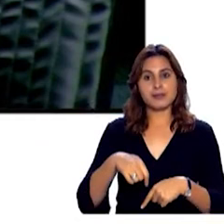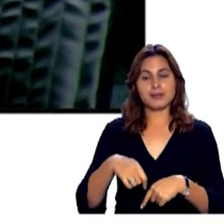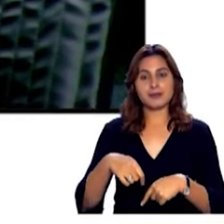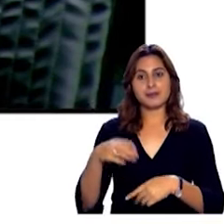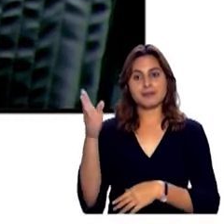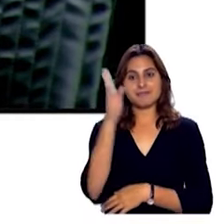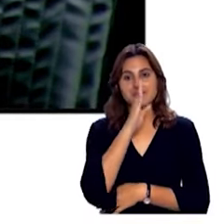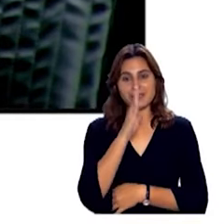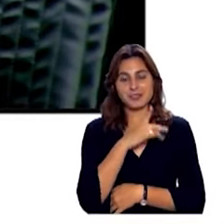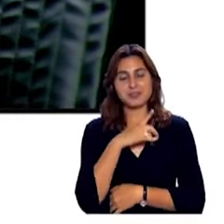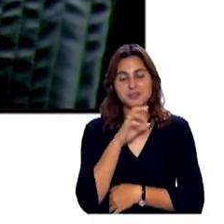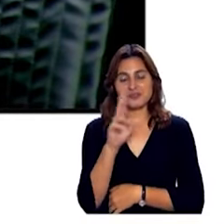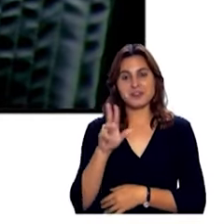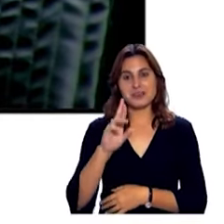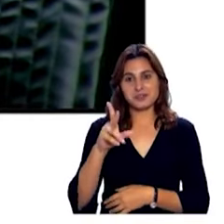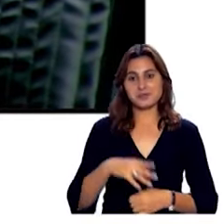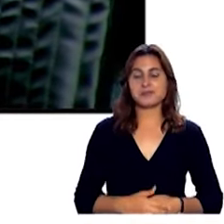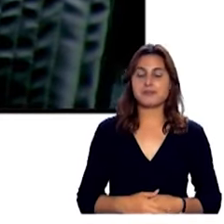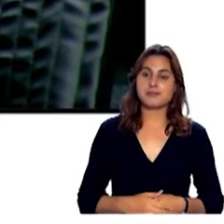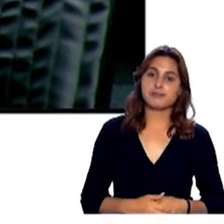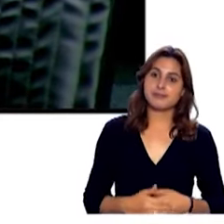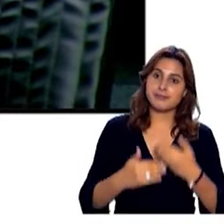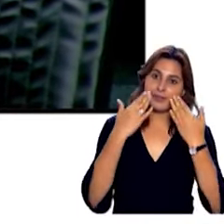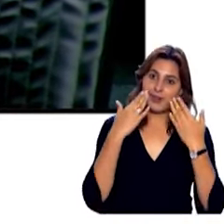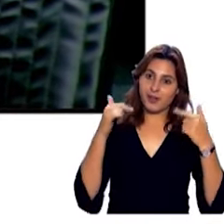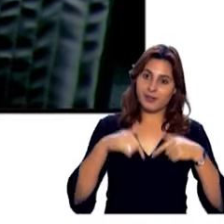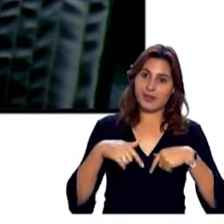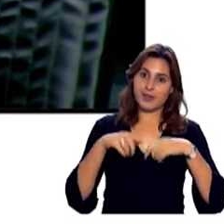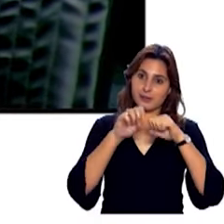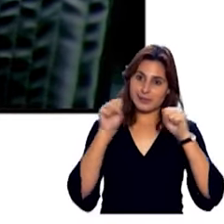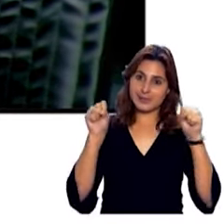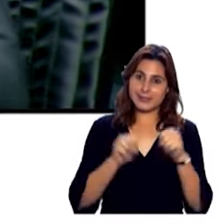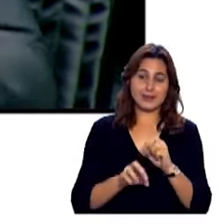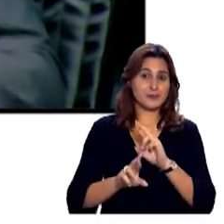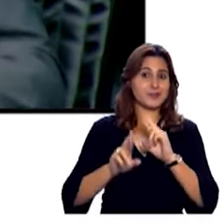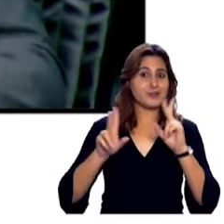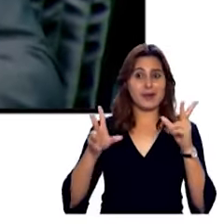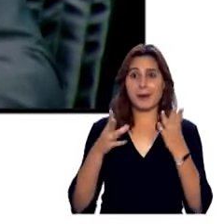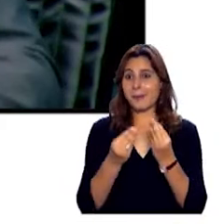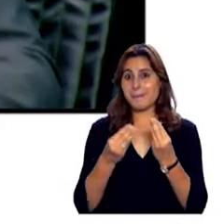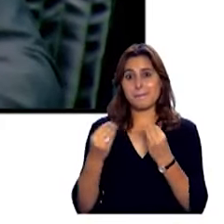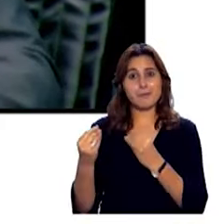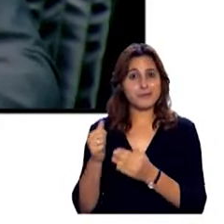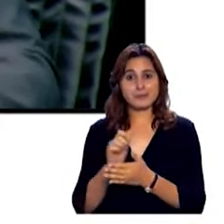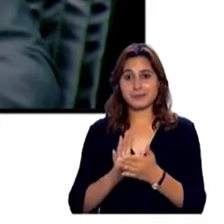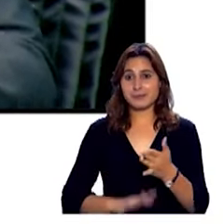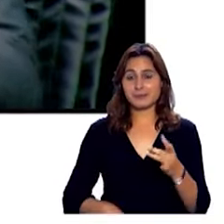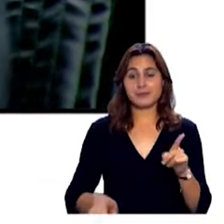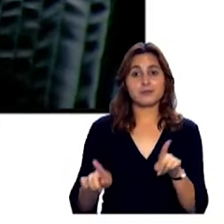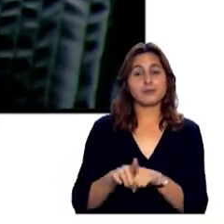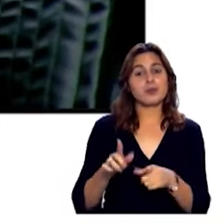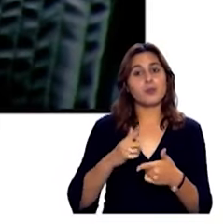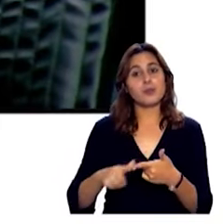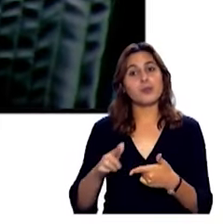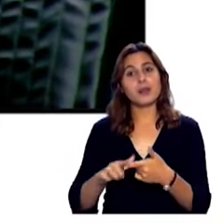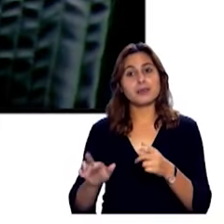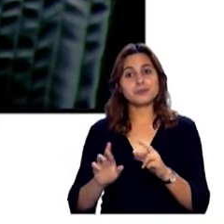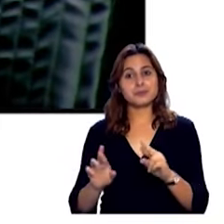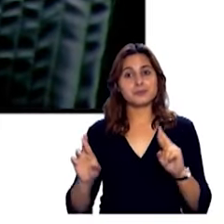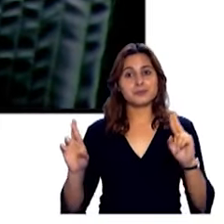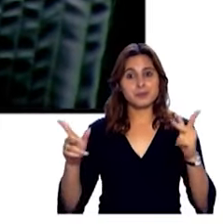mostra que realmente nós temos um sistema muito diferenciado de atividade e um problema também bastante diferente né para ser